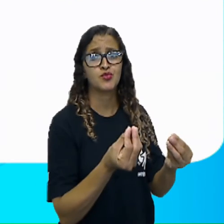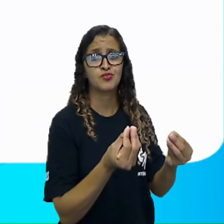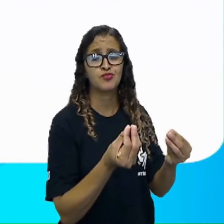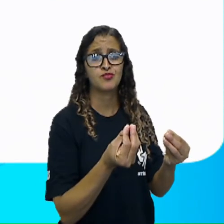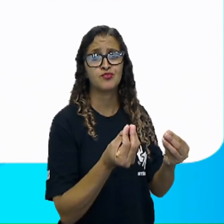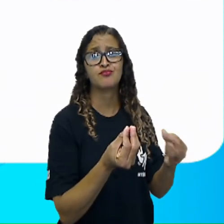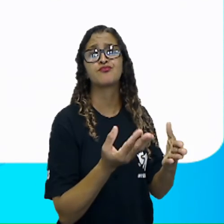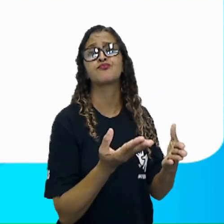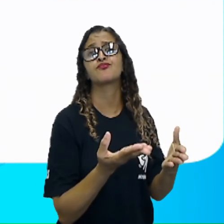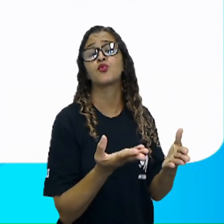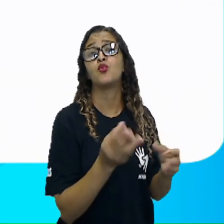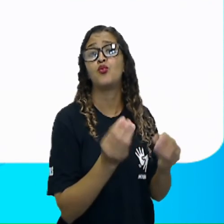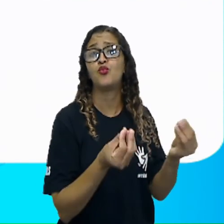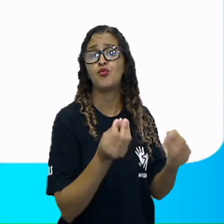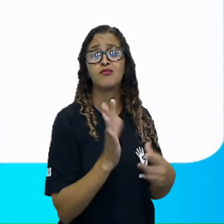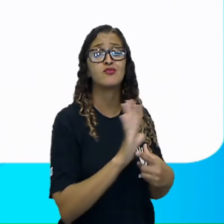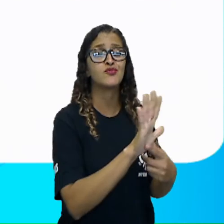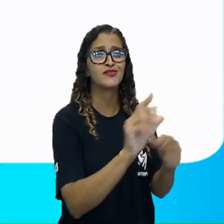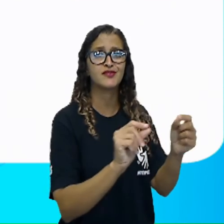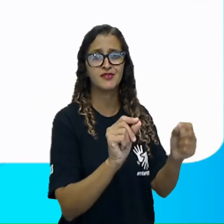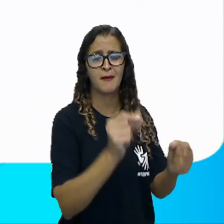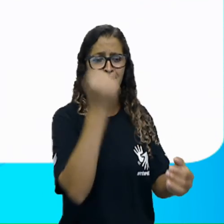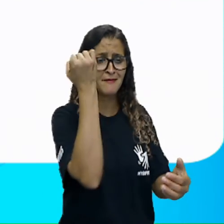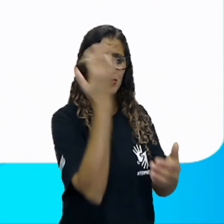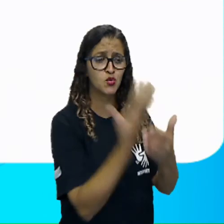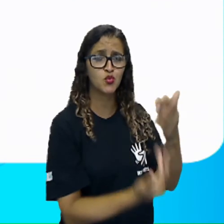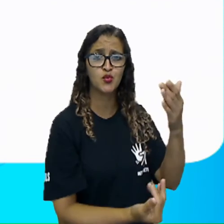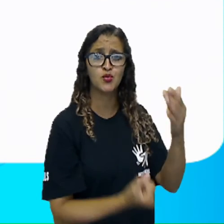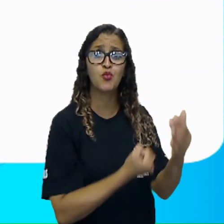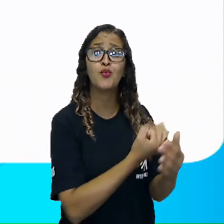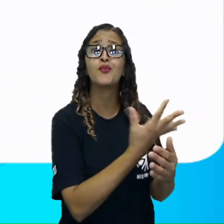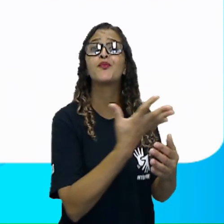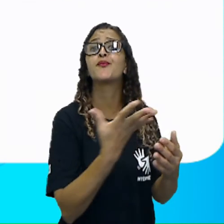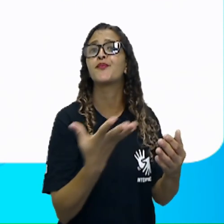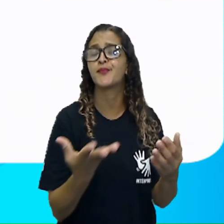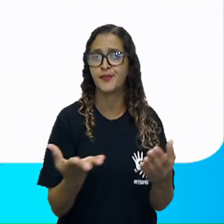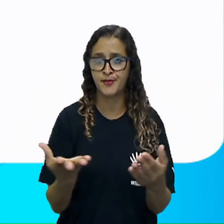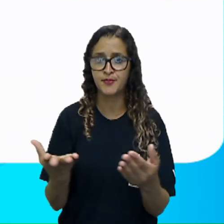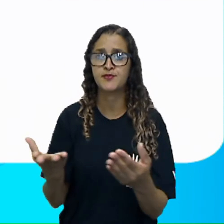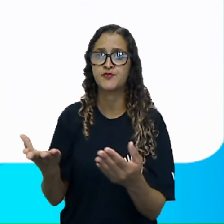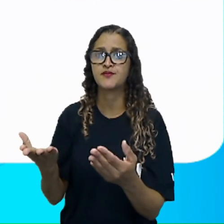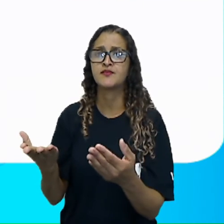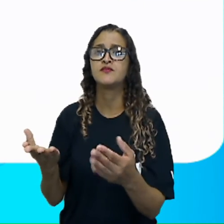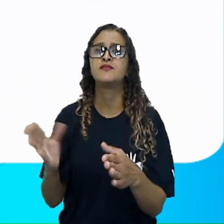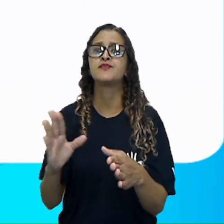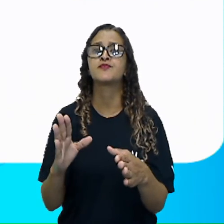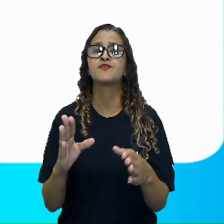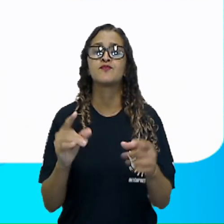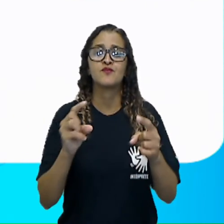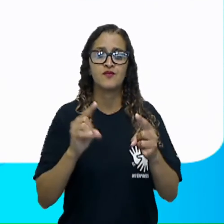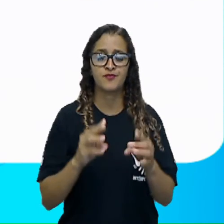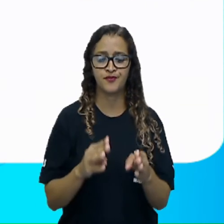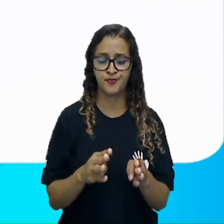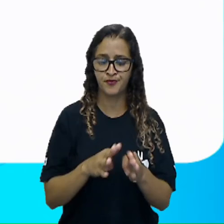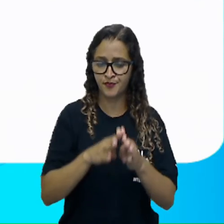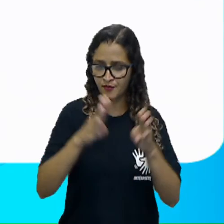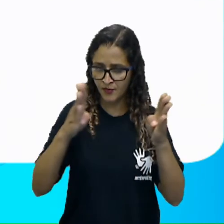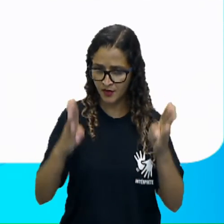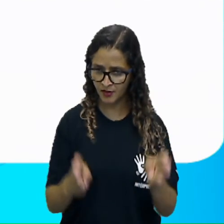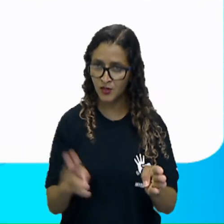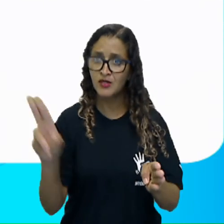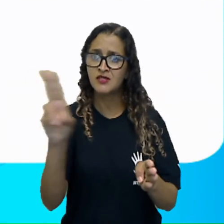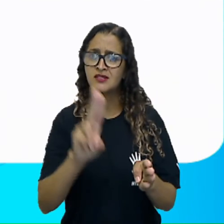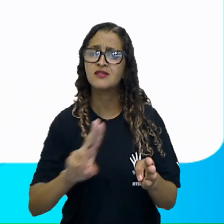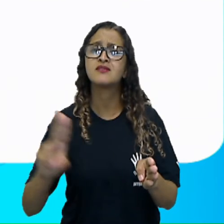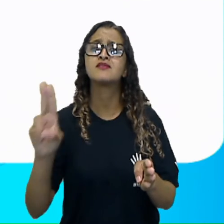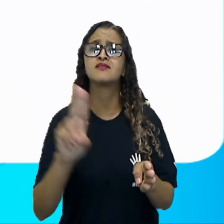acervo? No quarto, por quem e para que o museu era utilizado?